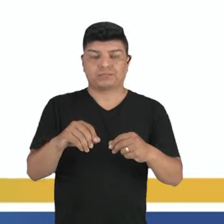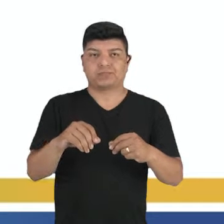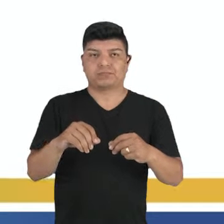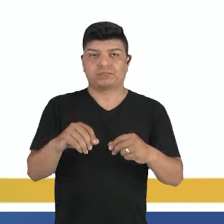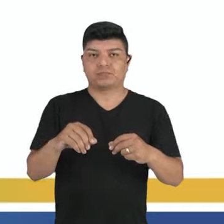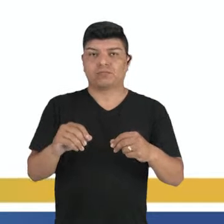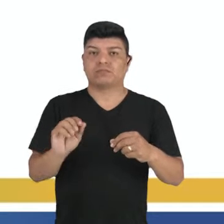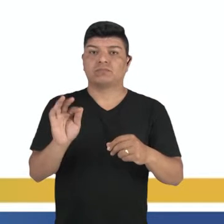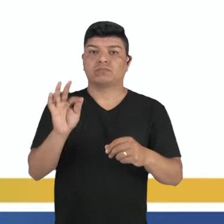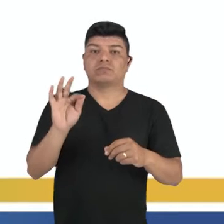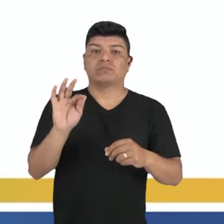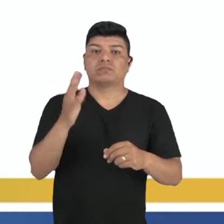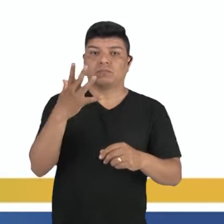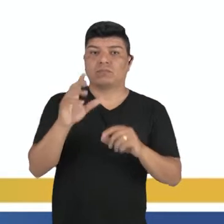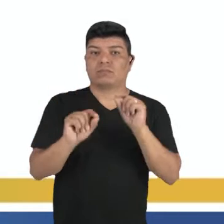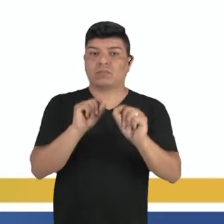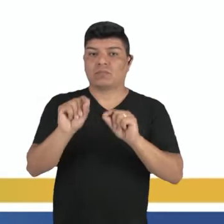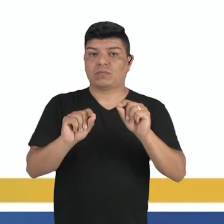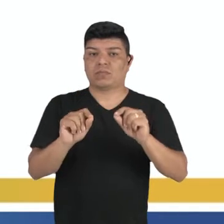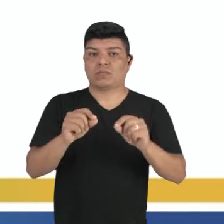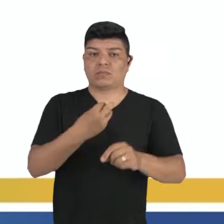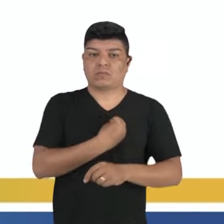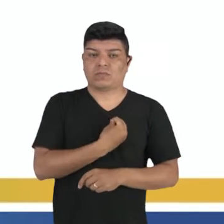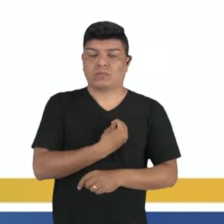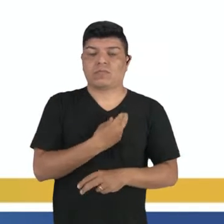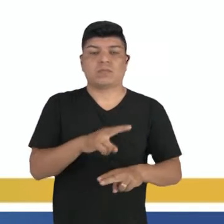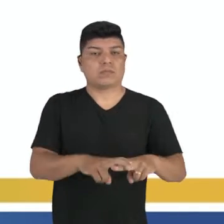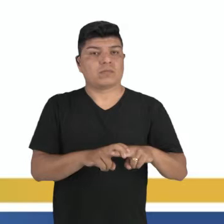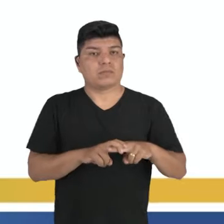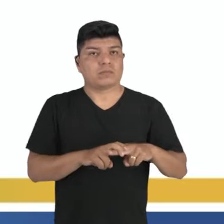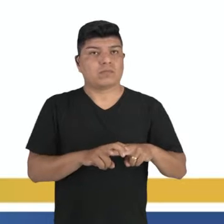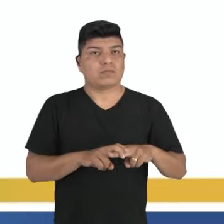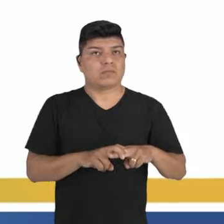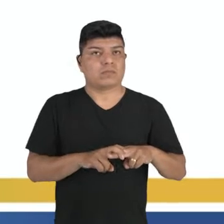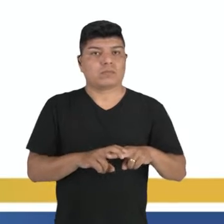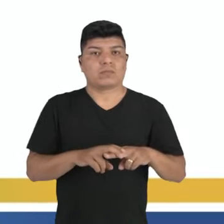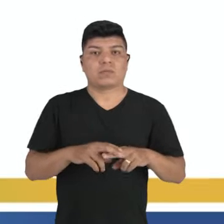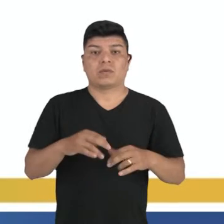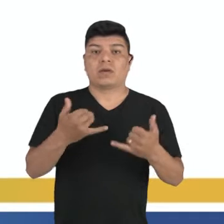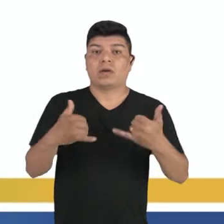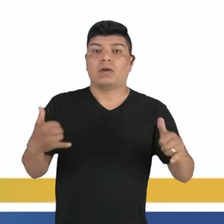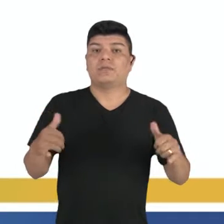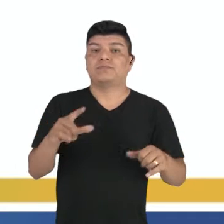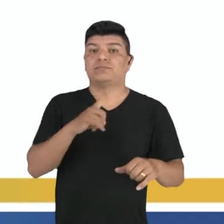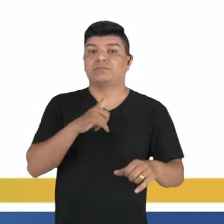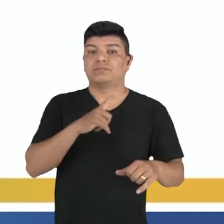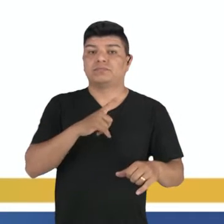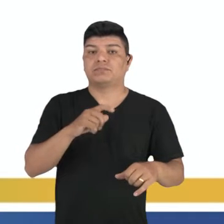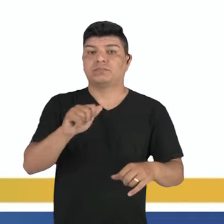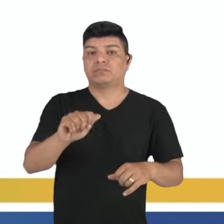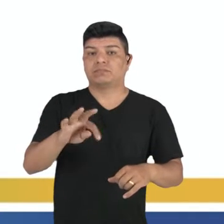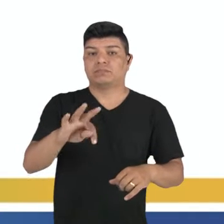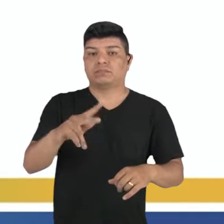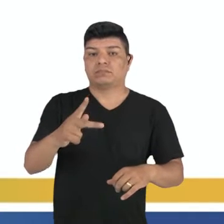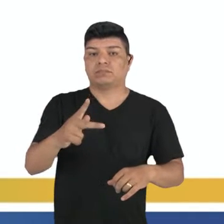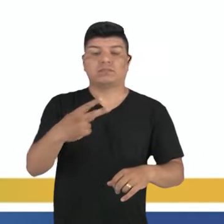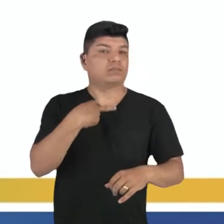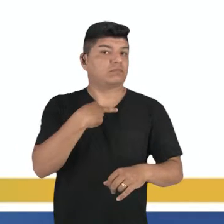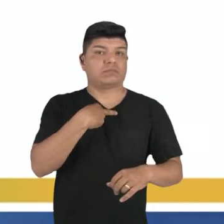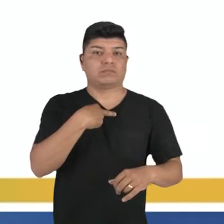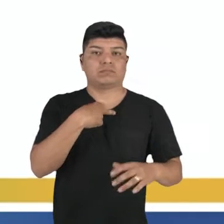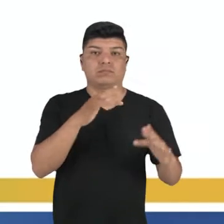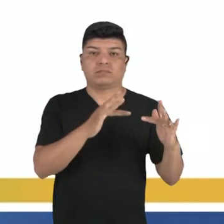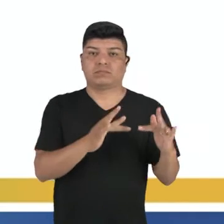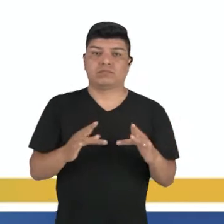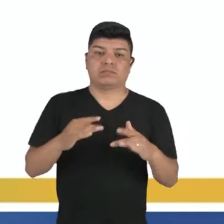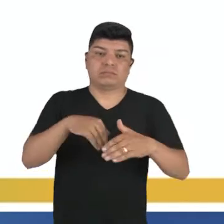todas as funções vitais dos organismos a sua energia né a energia da ATP ela não pode